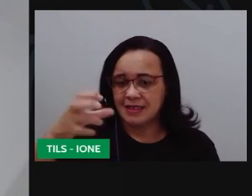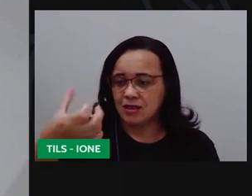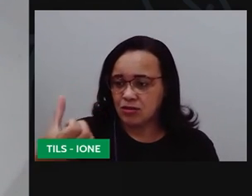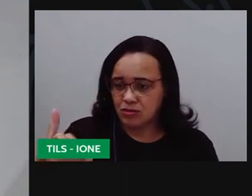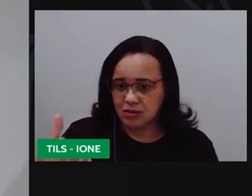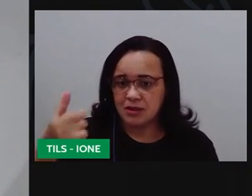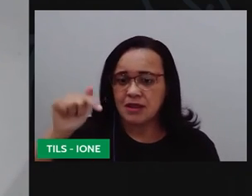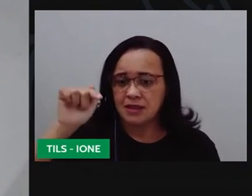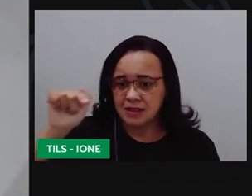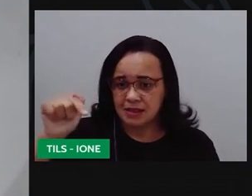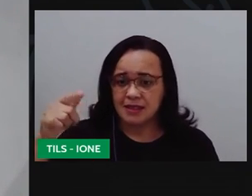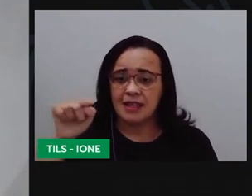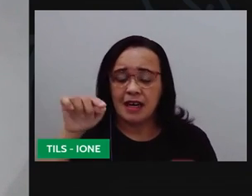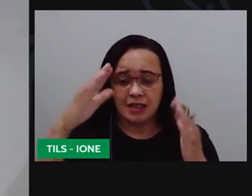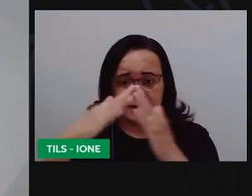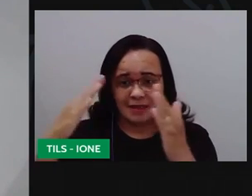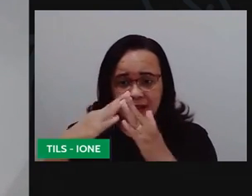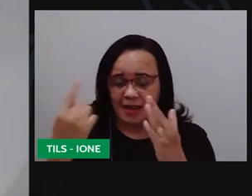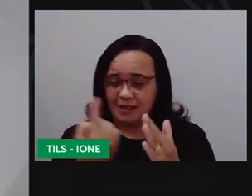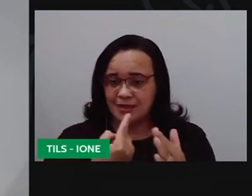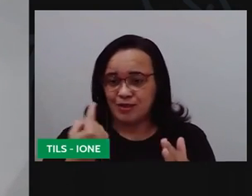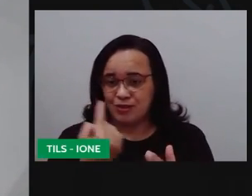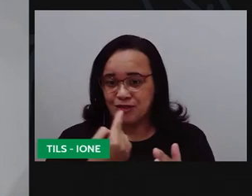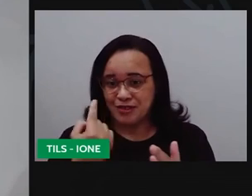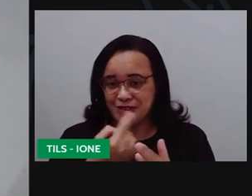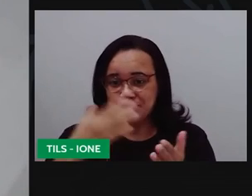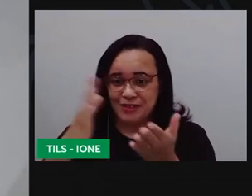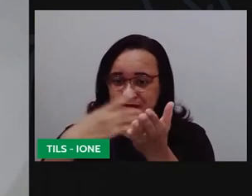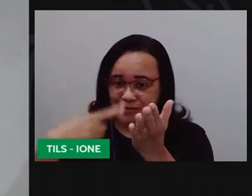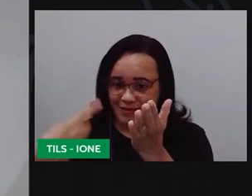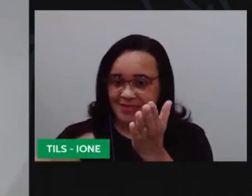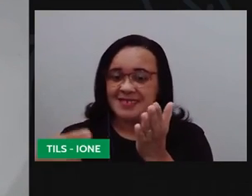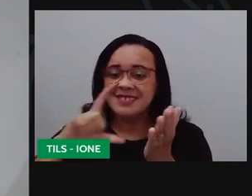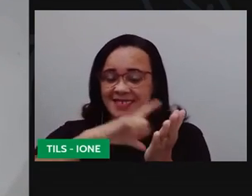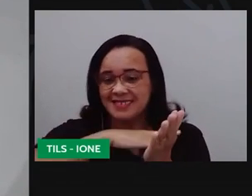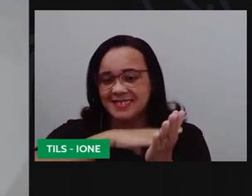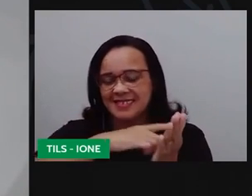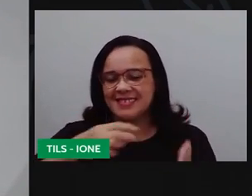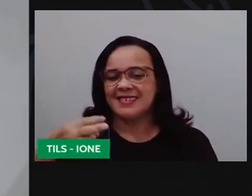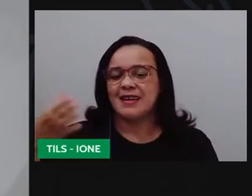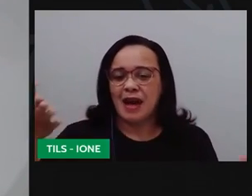sozinho sem que tá aí no caderninho de você eu em